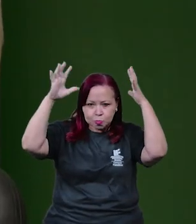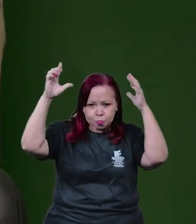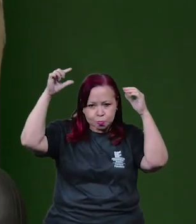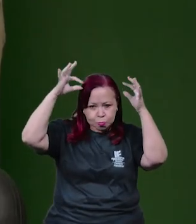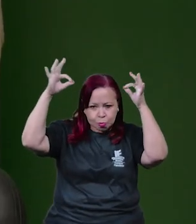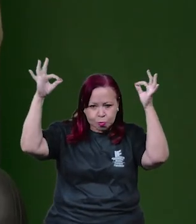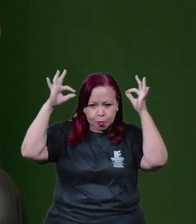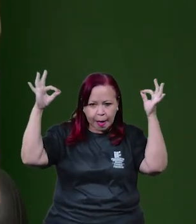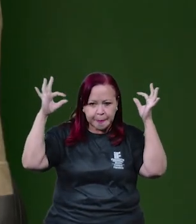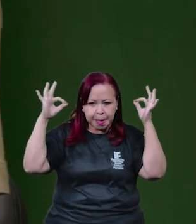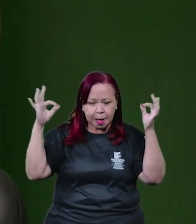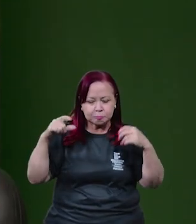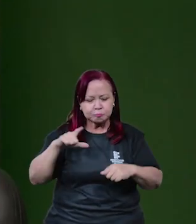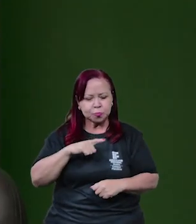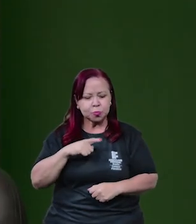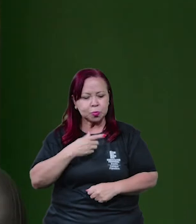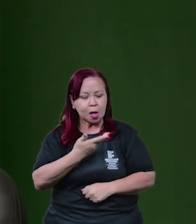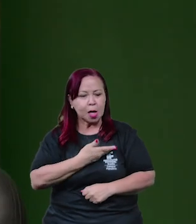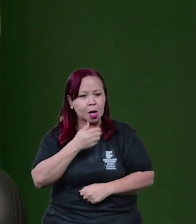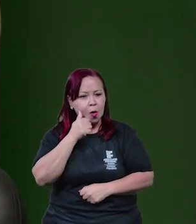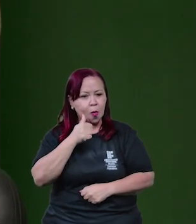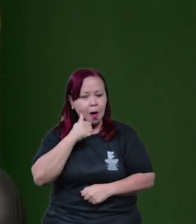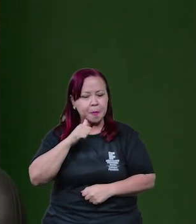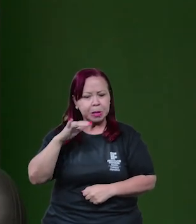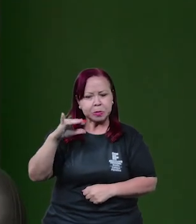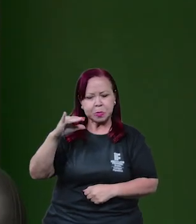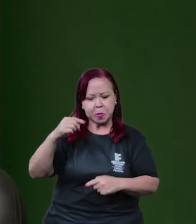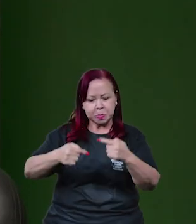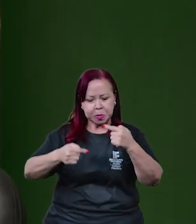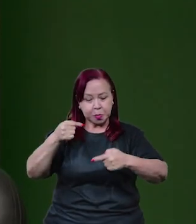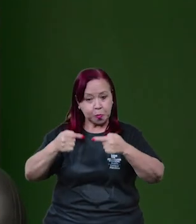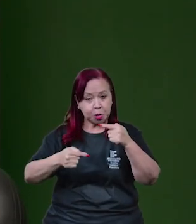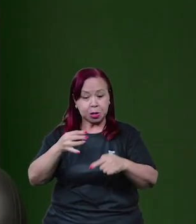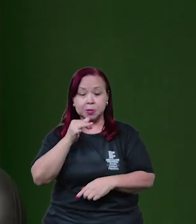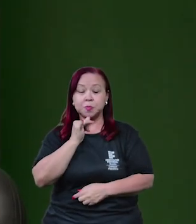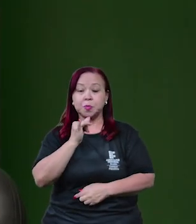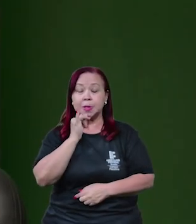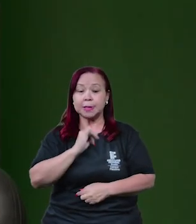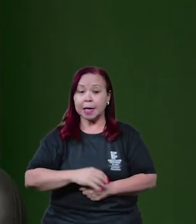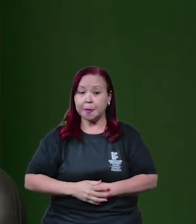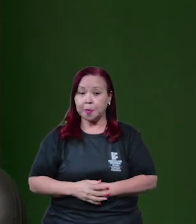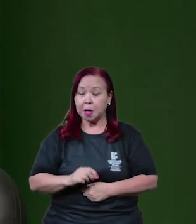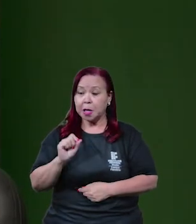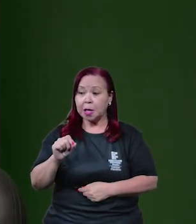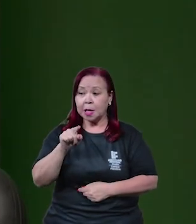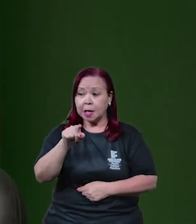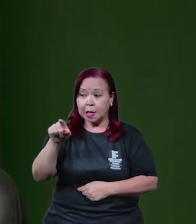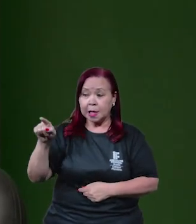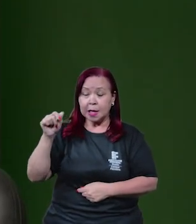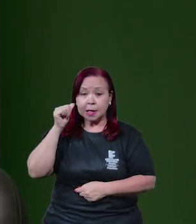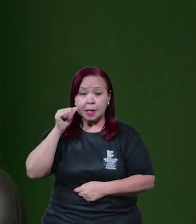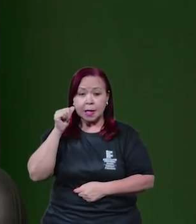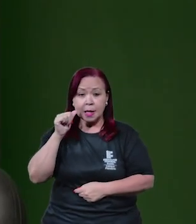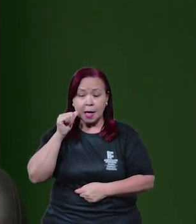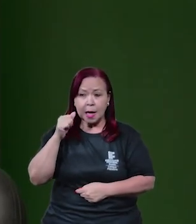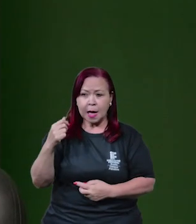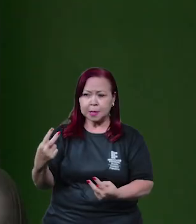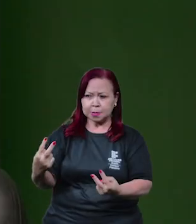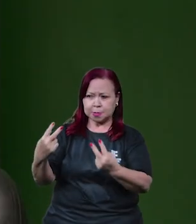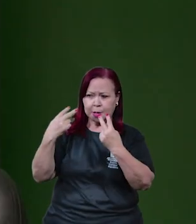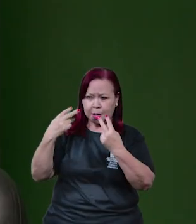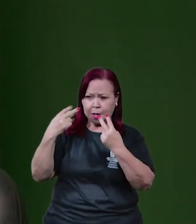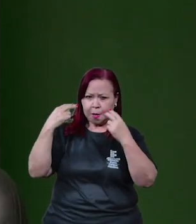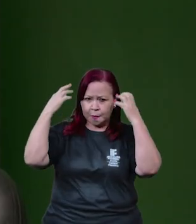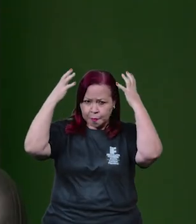amigas que são ali, sei lá, do campo da ciência política, por exemplo, que elas, tipo assim, veem o meu cabelo, né, veem